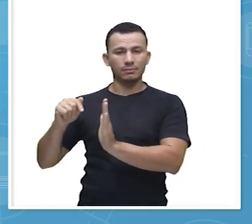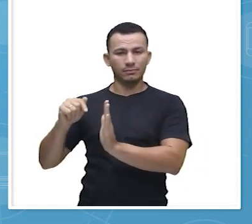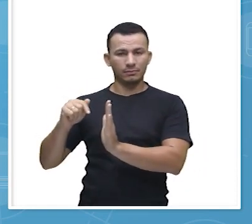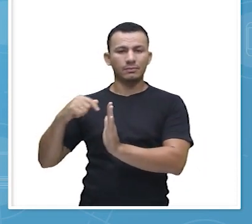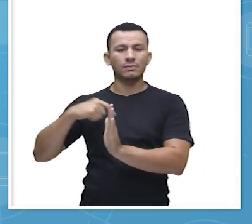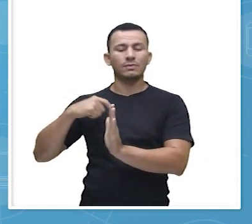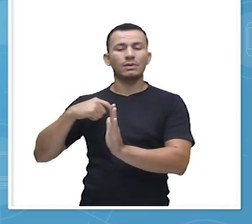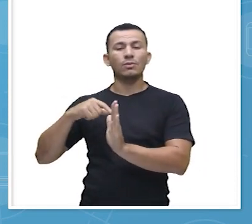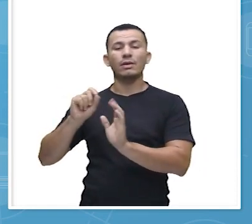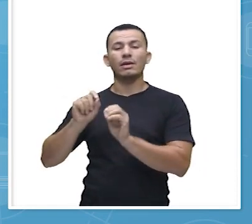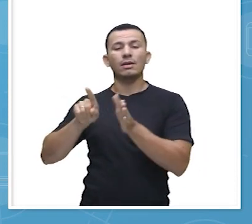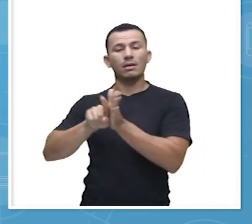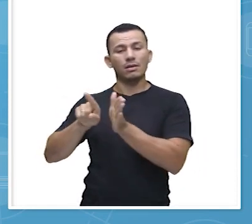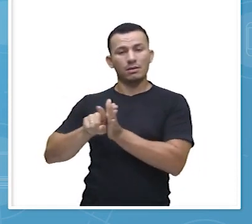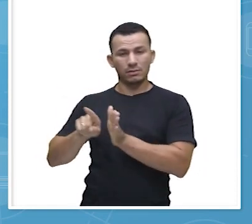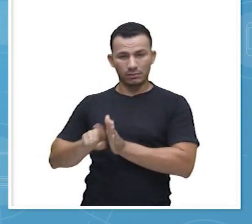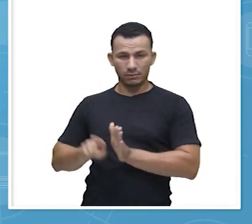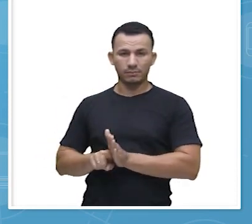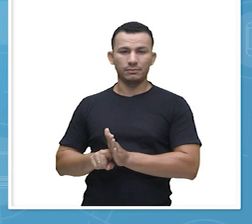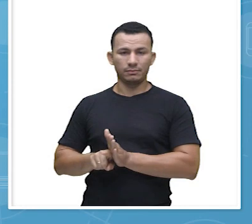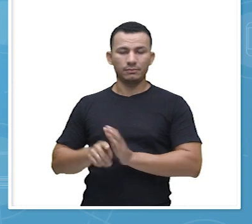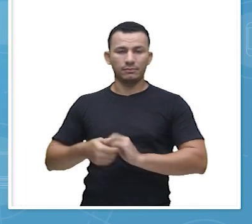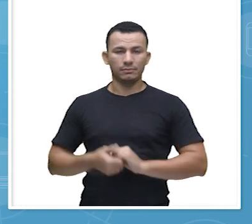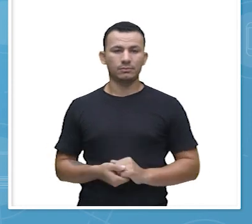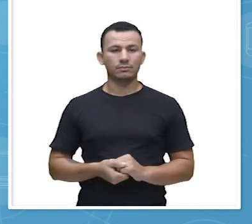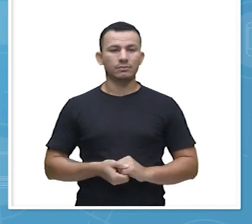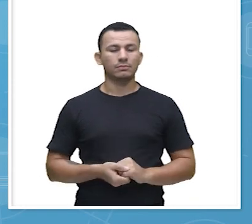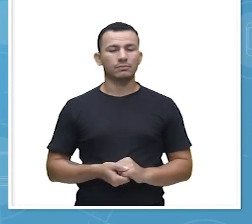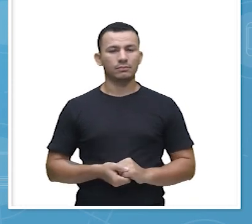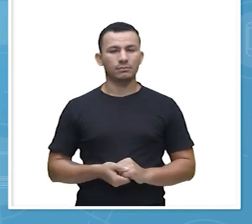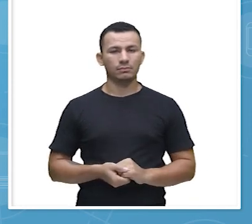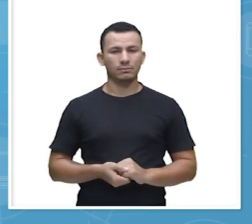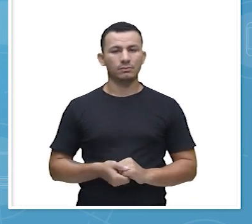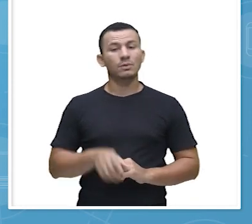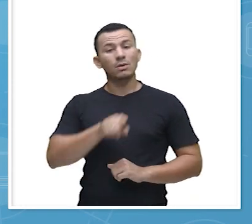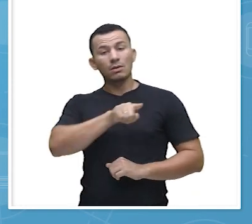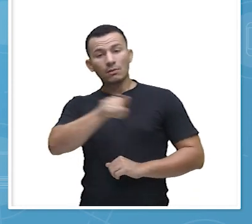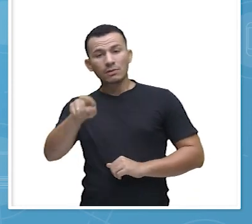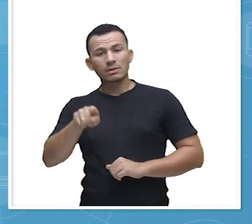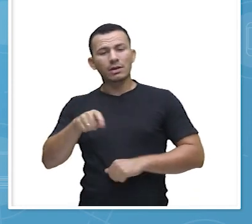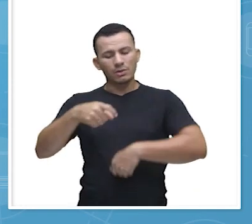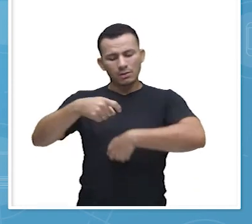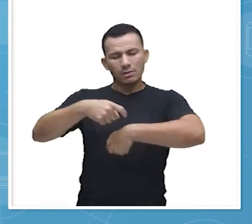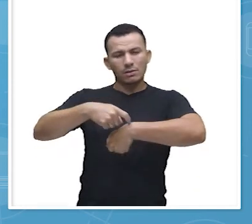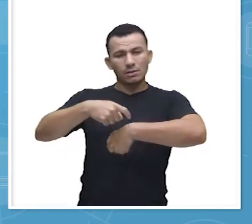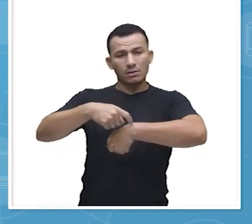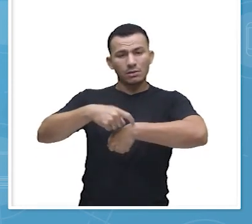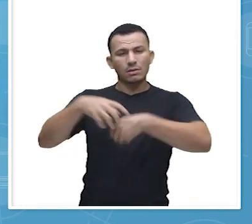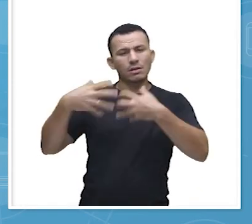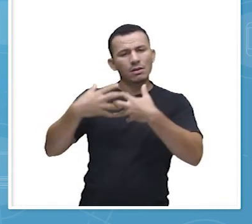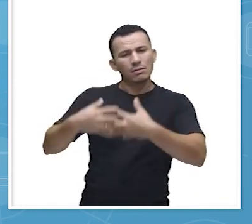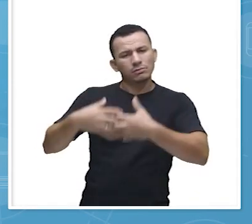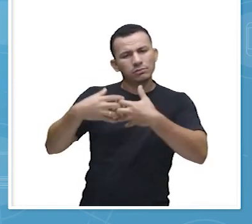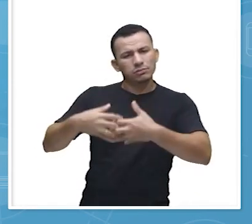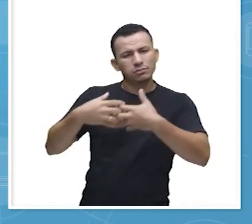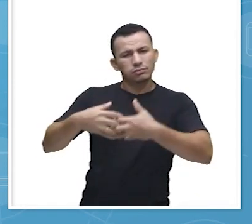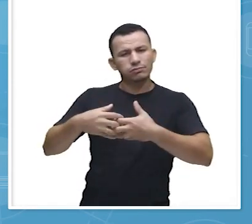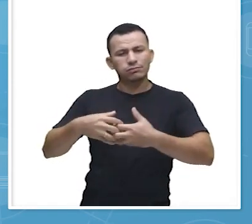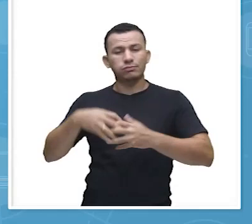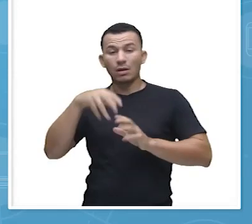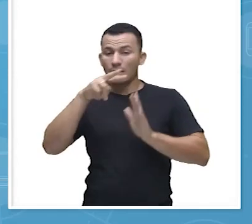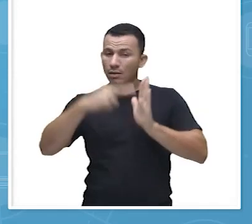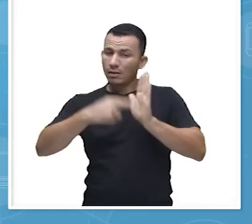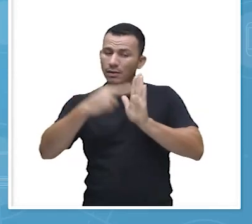tem a pergunta. Olhem aí, então eu vou deixar vocês com essa primeira questão. Vou dar um tempinho de mais ou